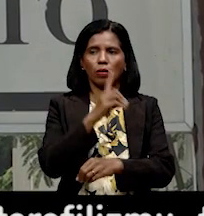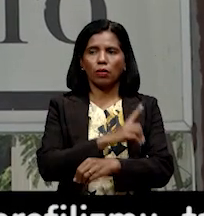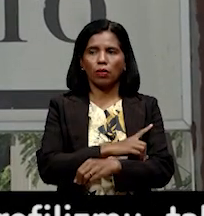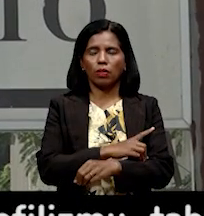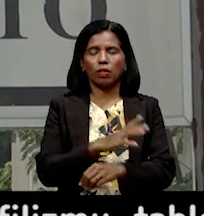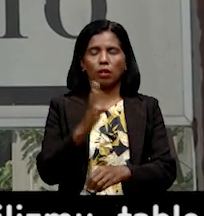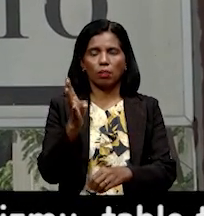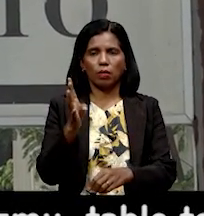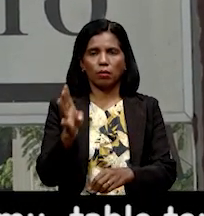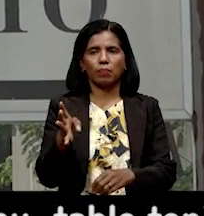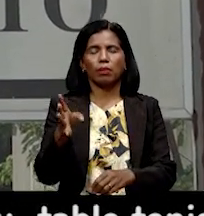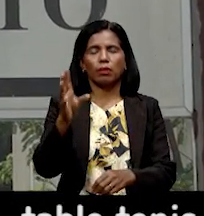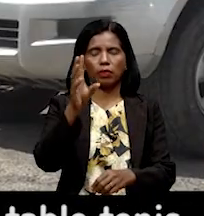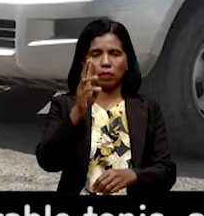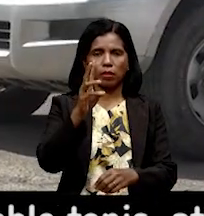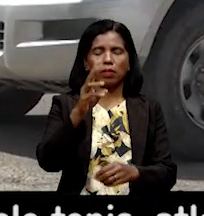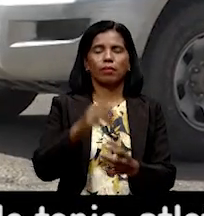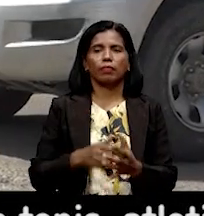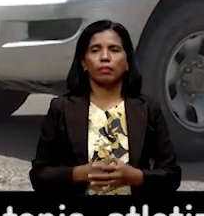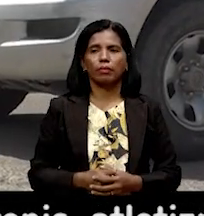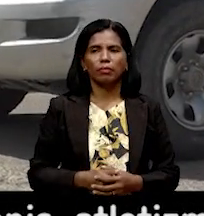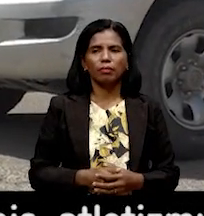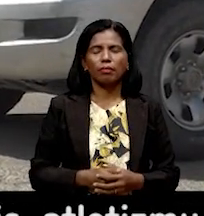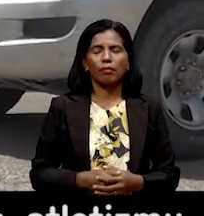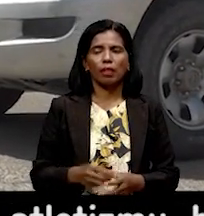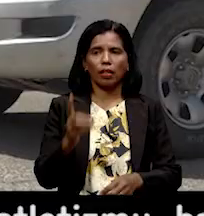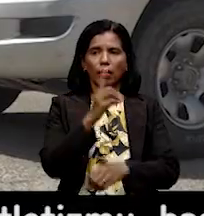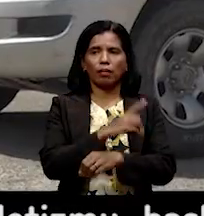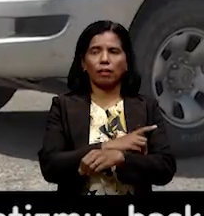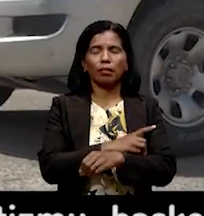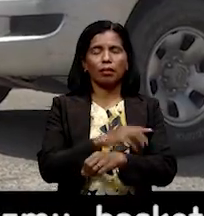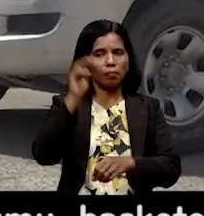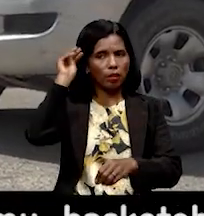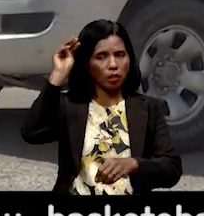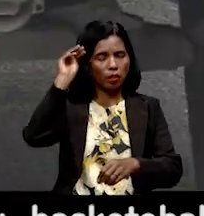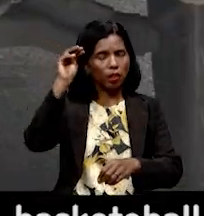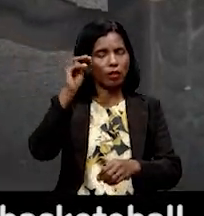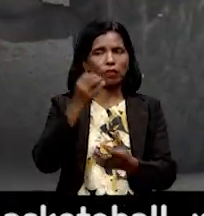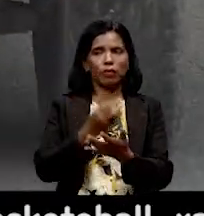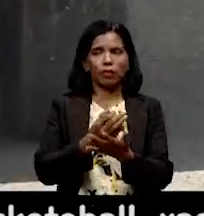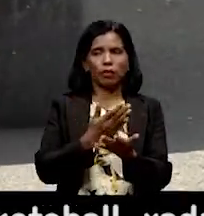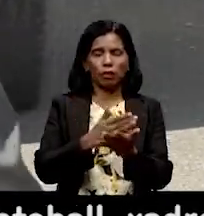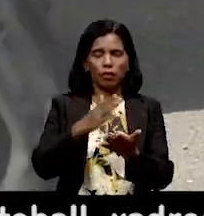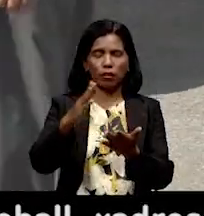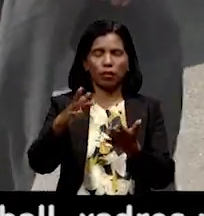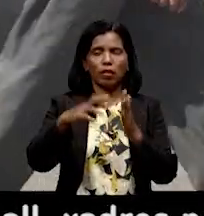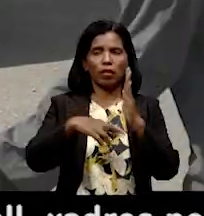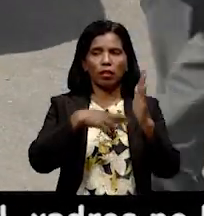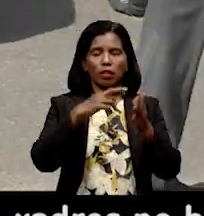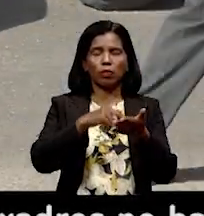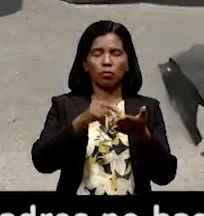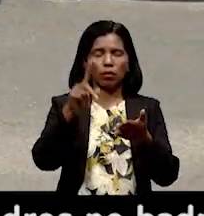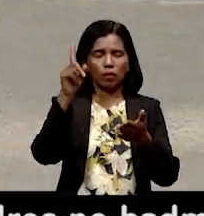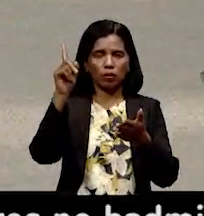14,3 milhões de dólares. Antes ne iha loron sanulu resintolu liba Ministério Finanças hasai ka distribui ona circular número ida